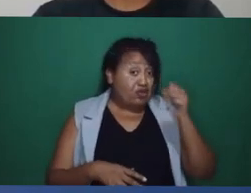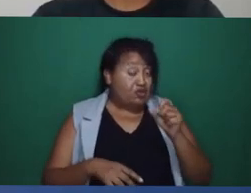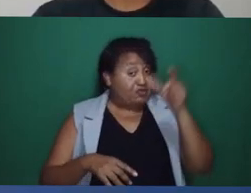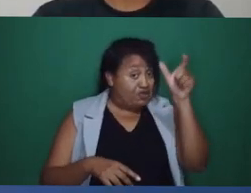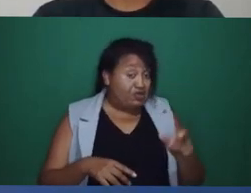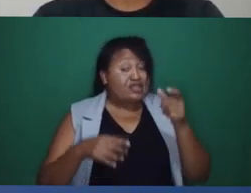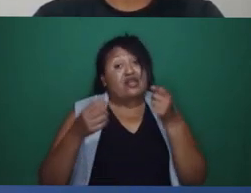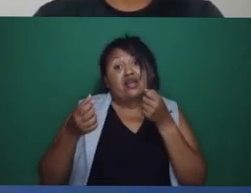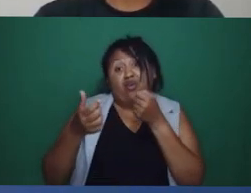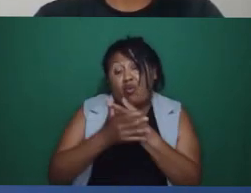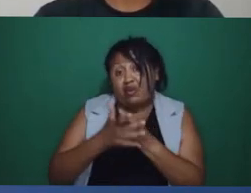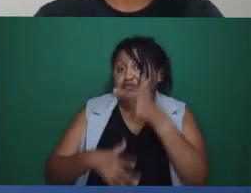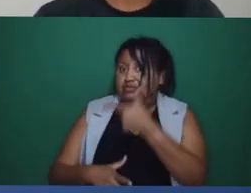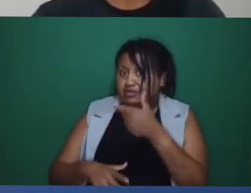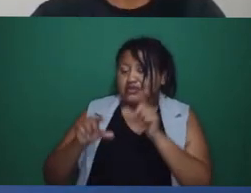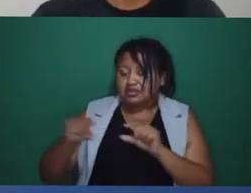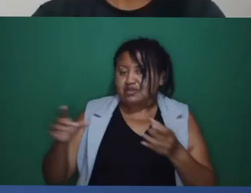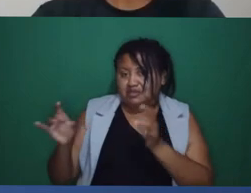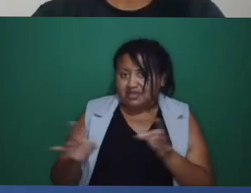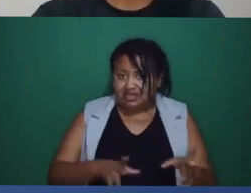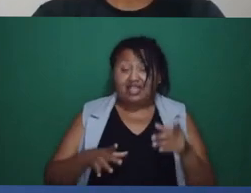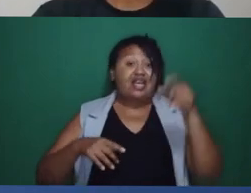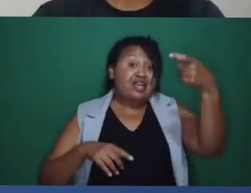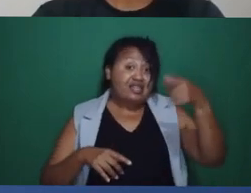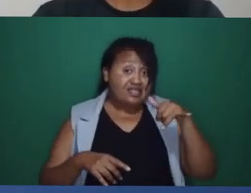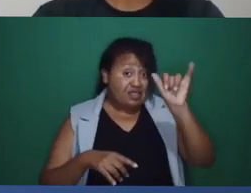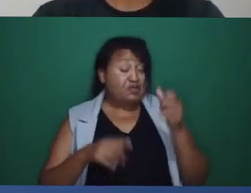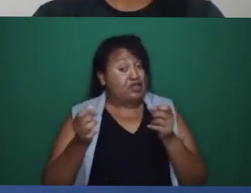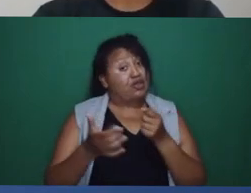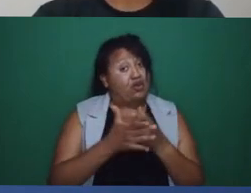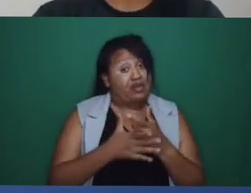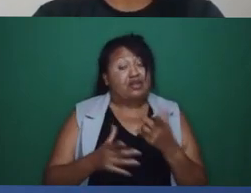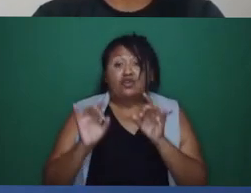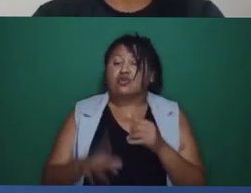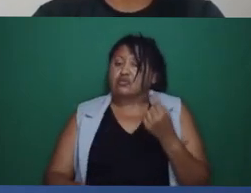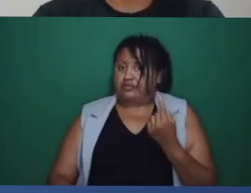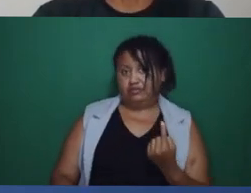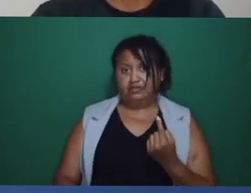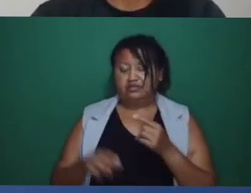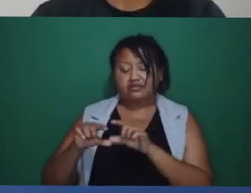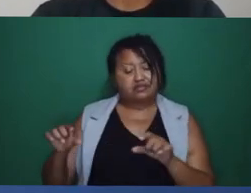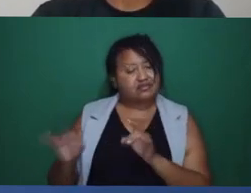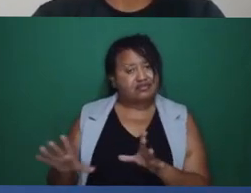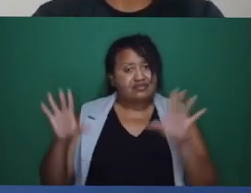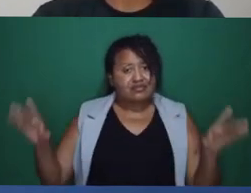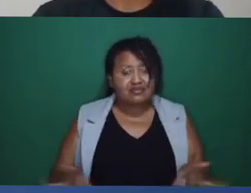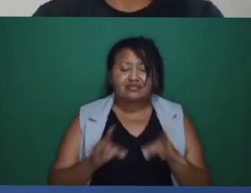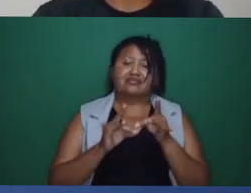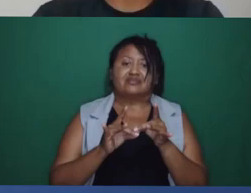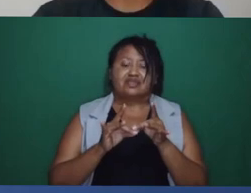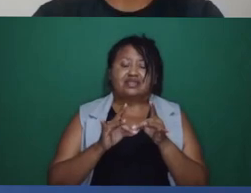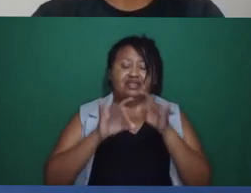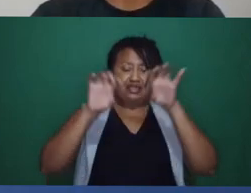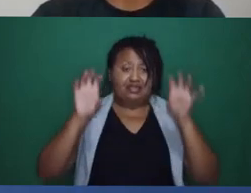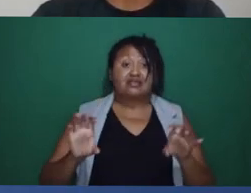48 pessoas que compraram dois bilhetes e as Y pessoas que compraram apenas um bilhete simplificando essa